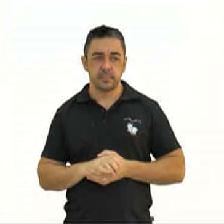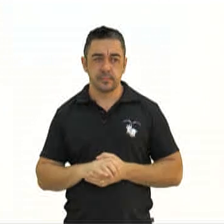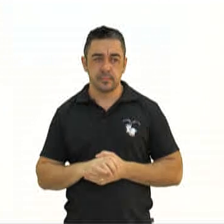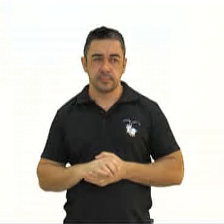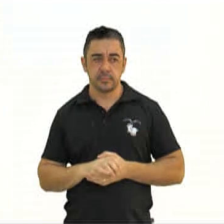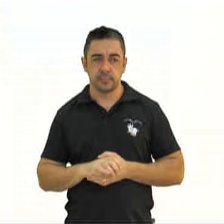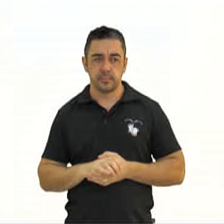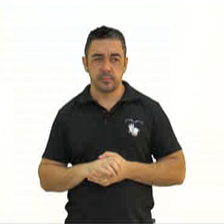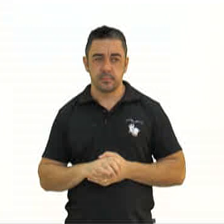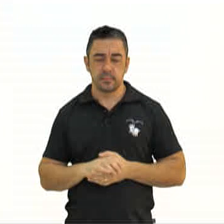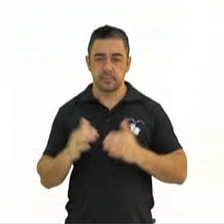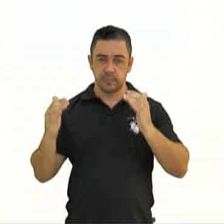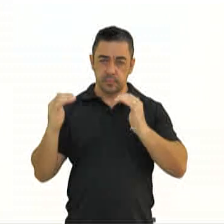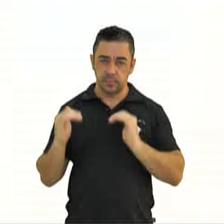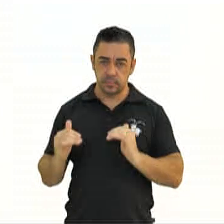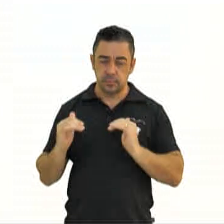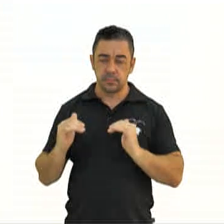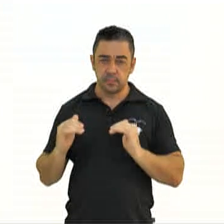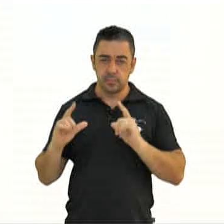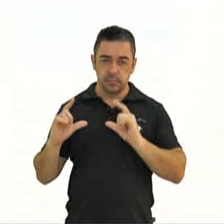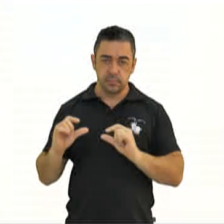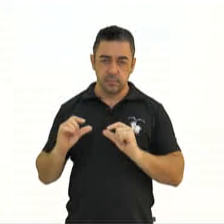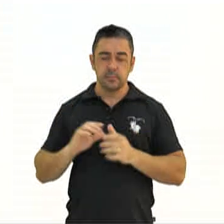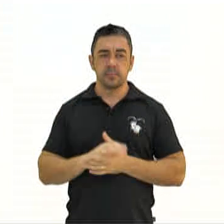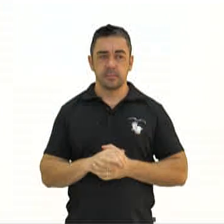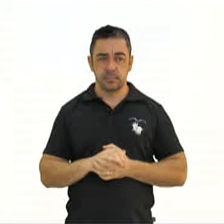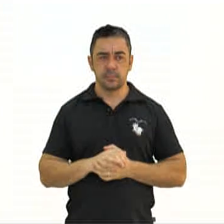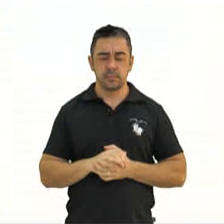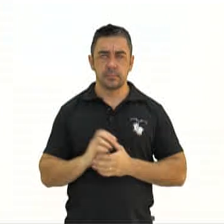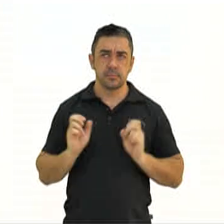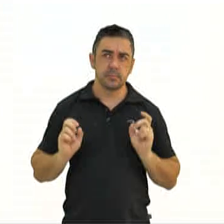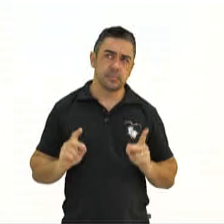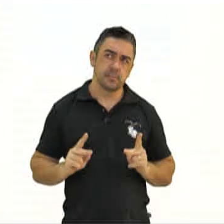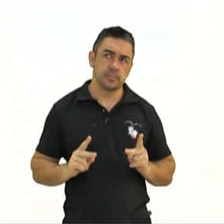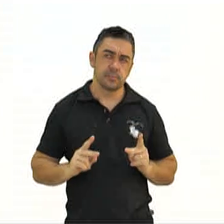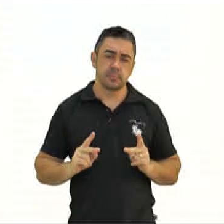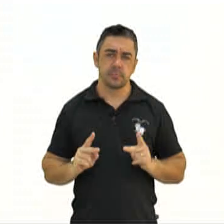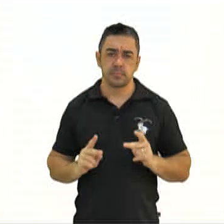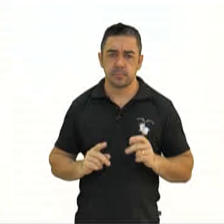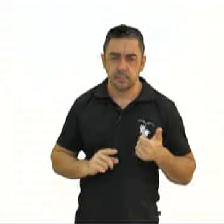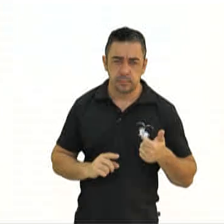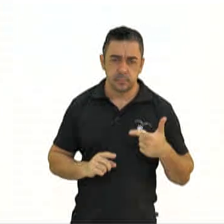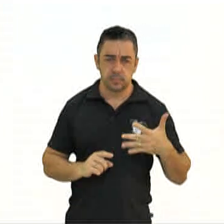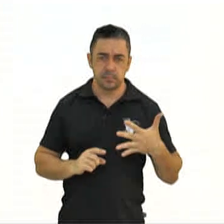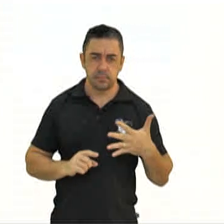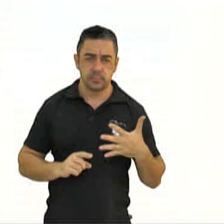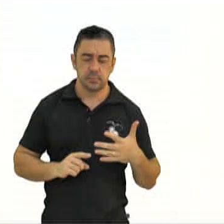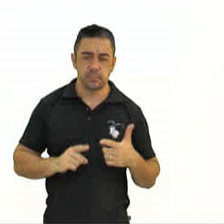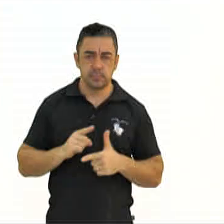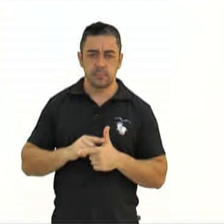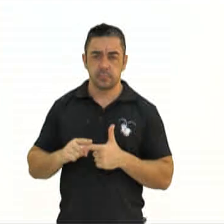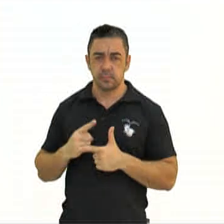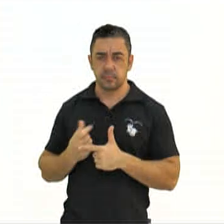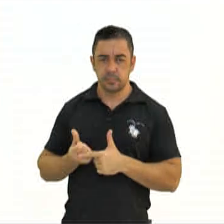então aqui diminuiu, ok? Tá. Se você dividir 24 por 16 dá